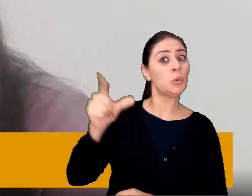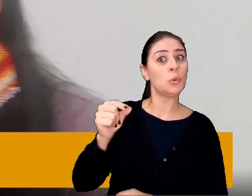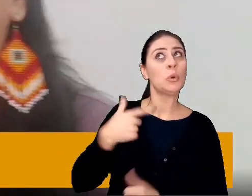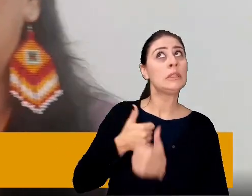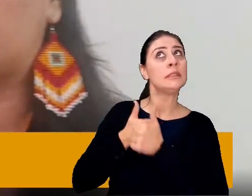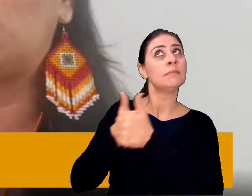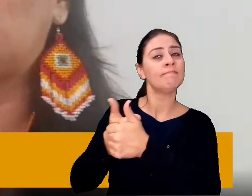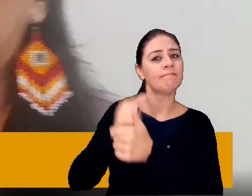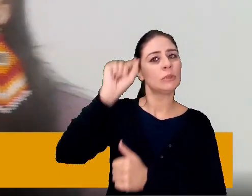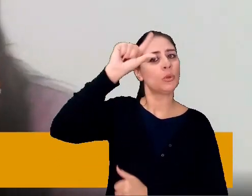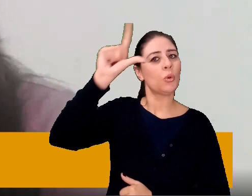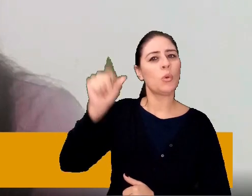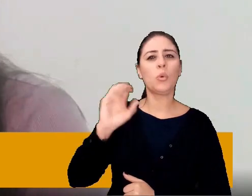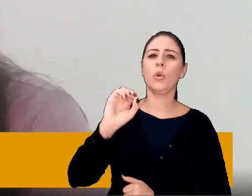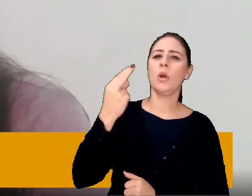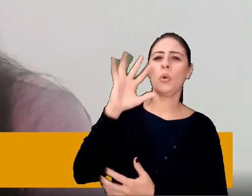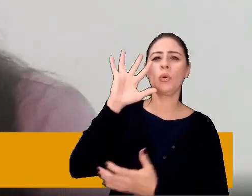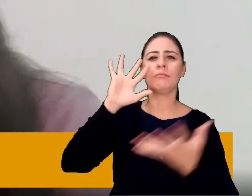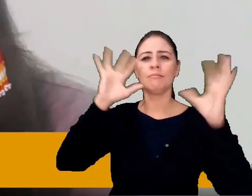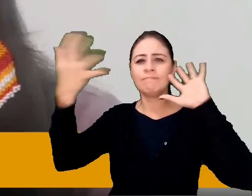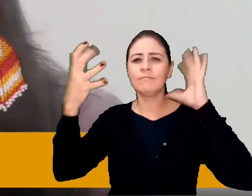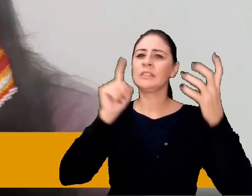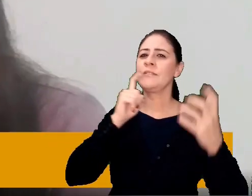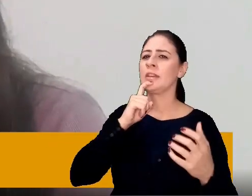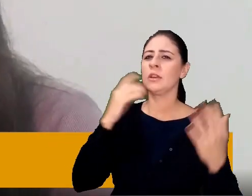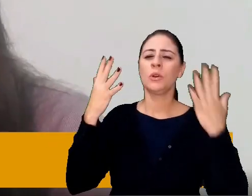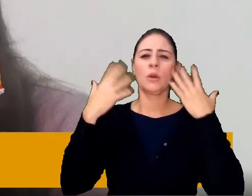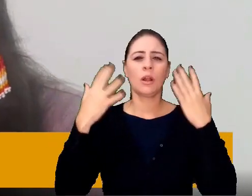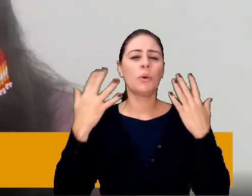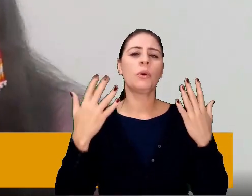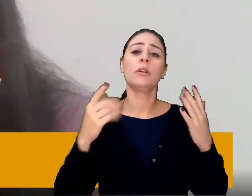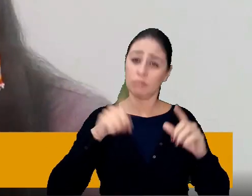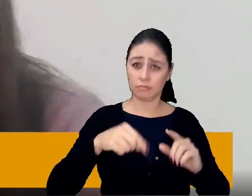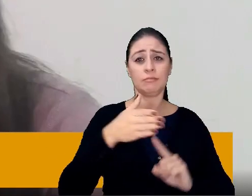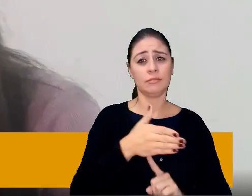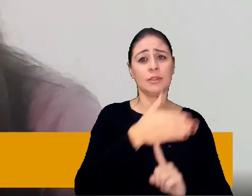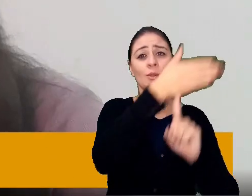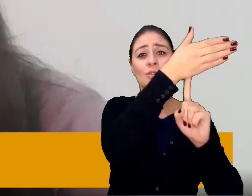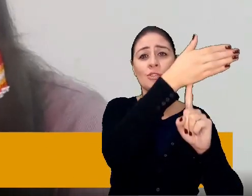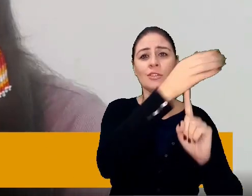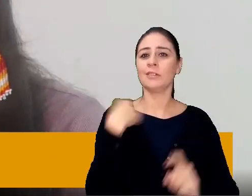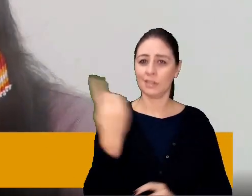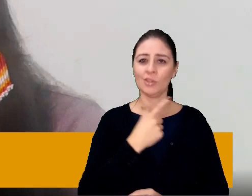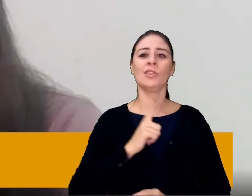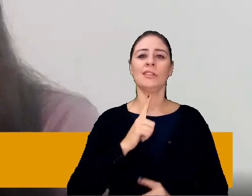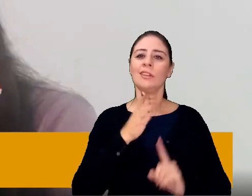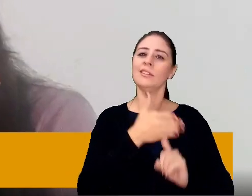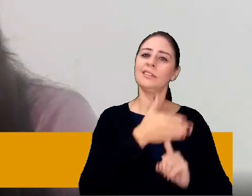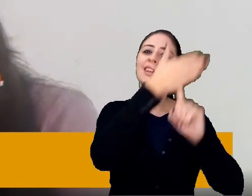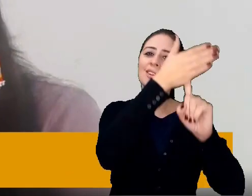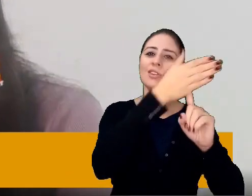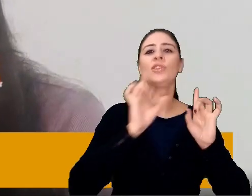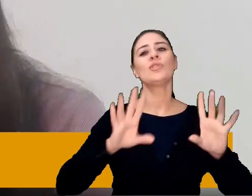a colheita e vê a lua, se orienta, se baseia pela lua ou pelas estações, isso é uma